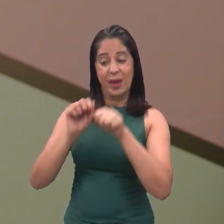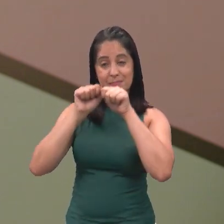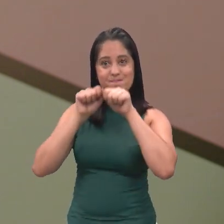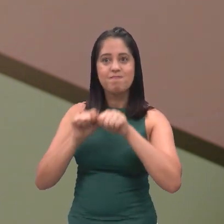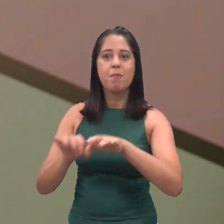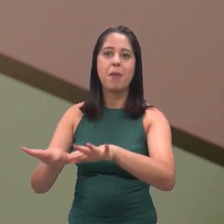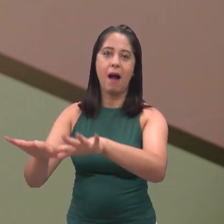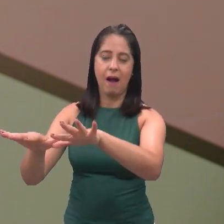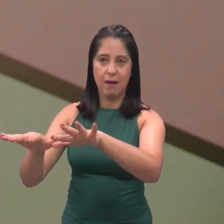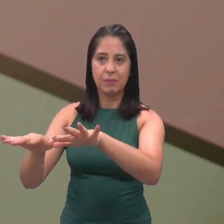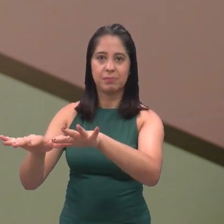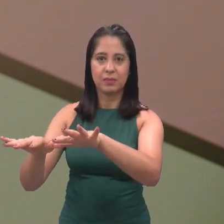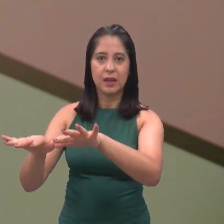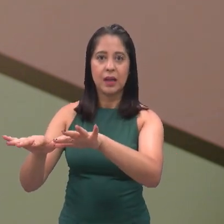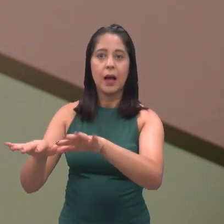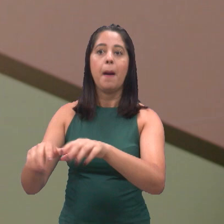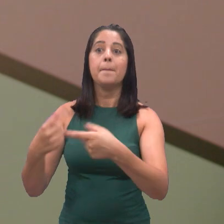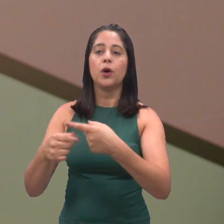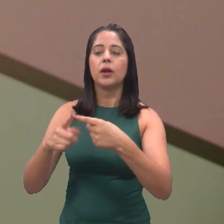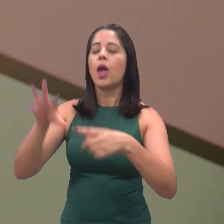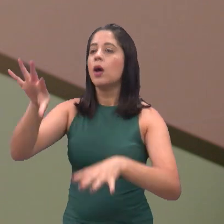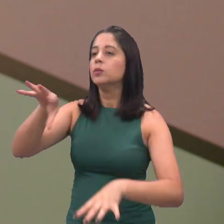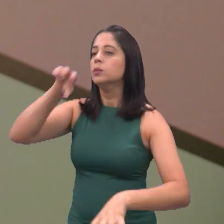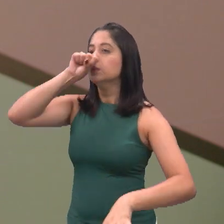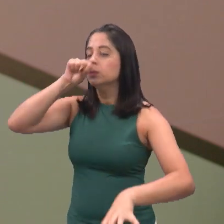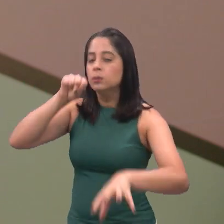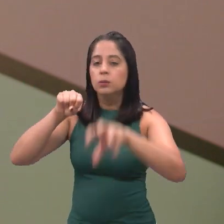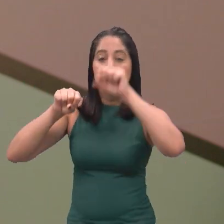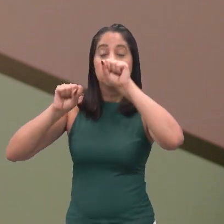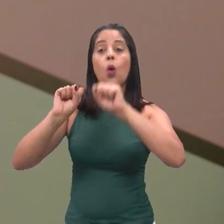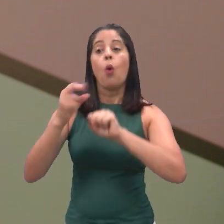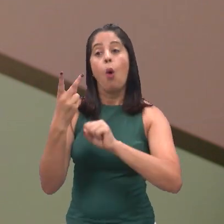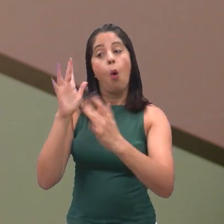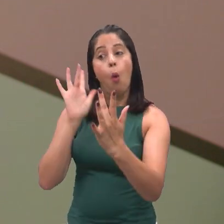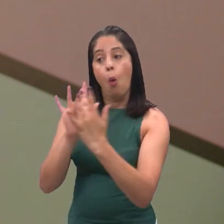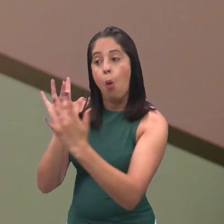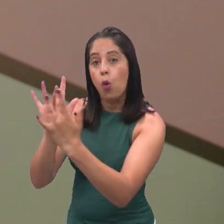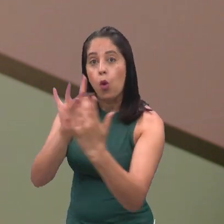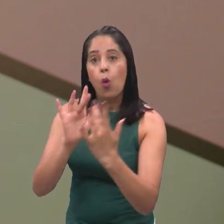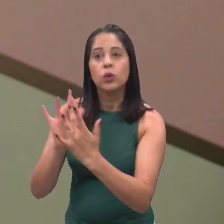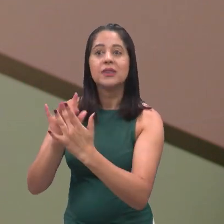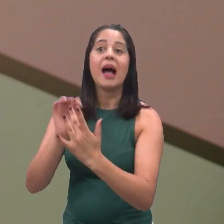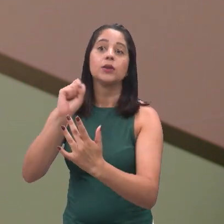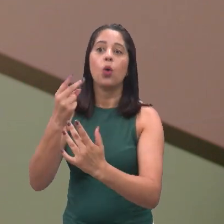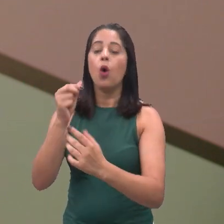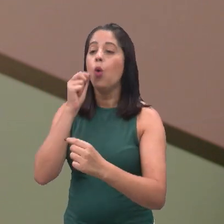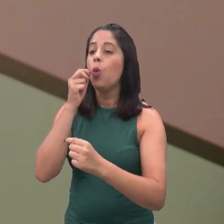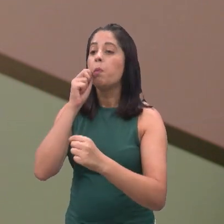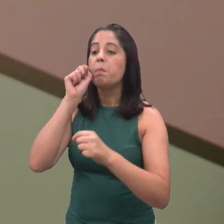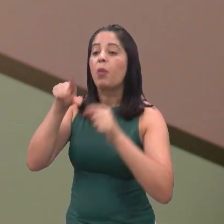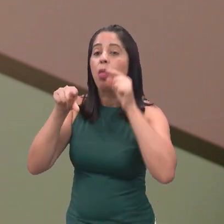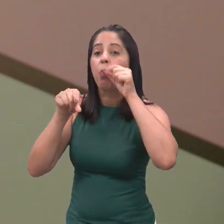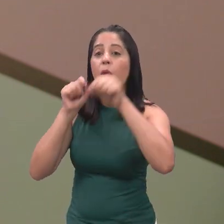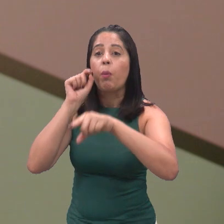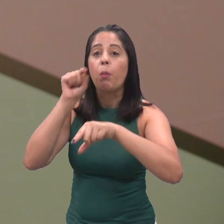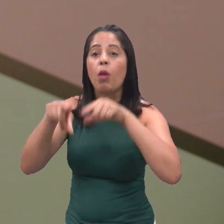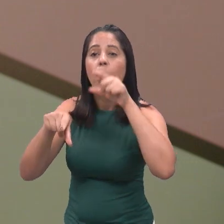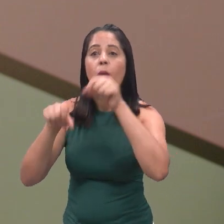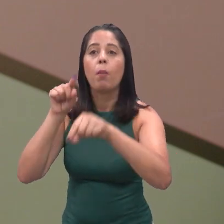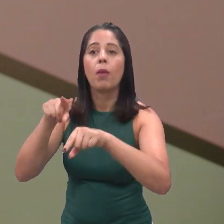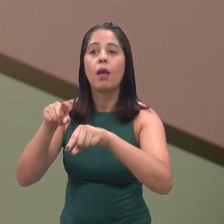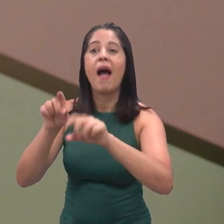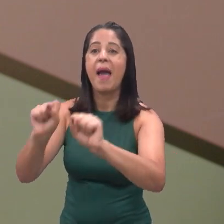elas são transmissíveis pelo ar, pelo contato, pela saliva, enfim, tem diversas maneiras